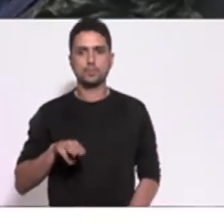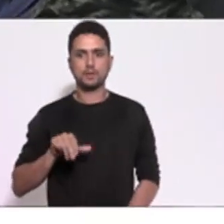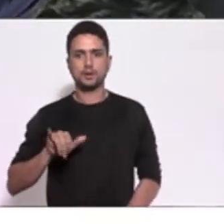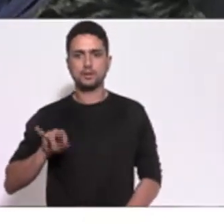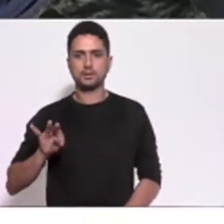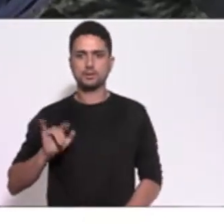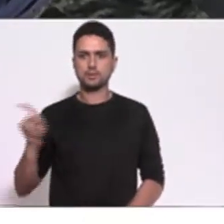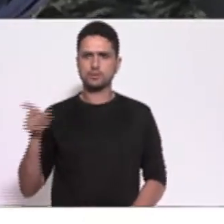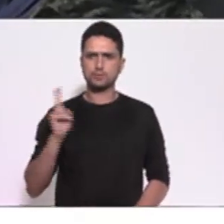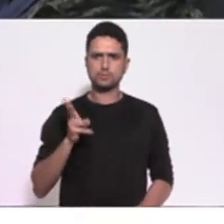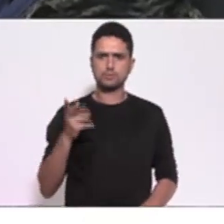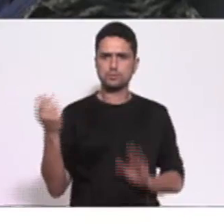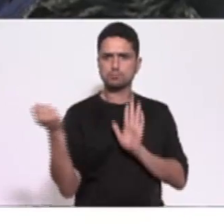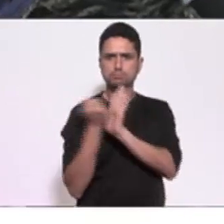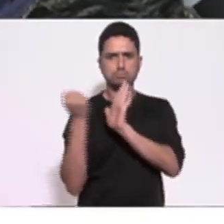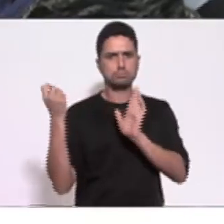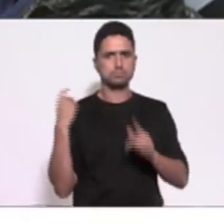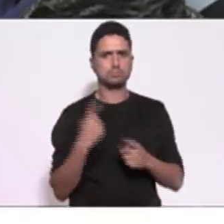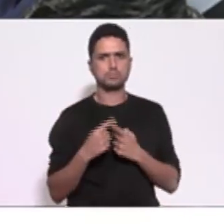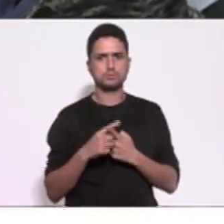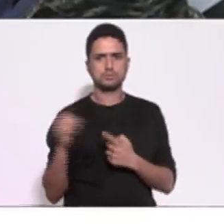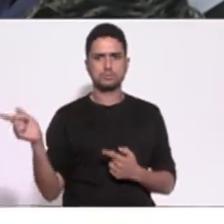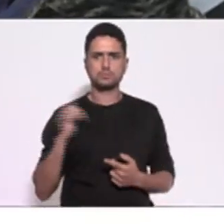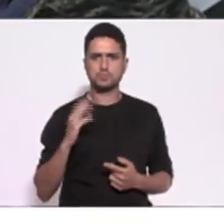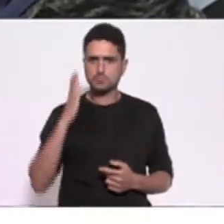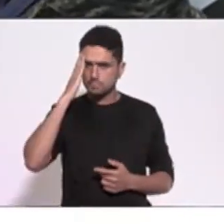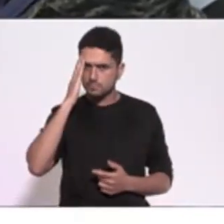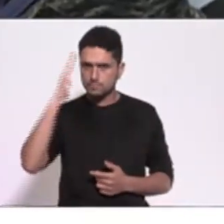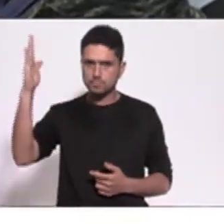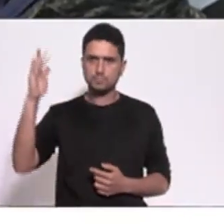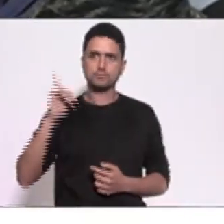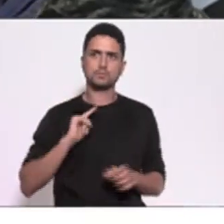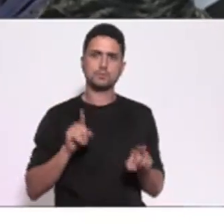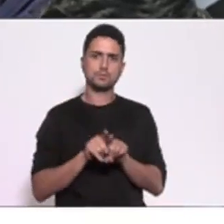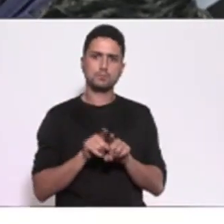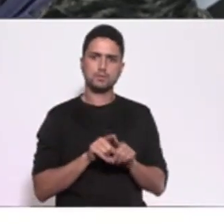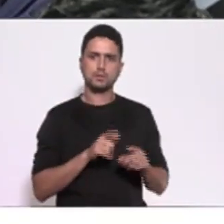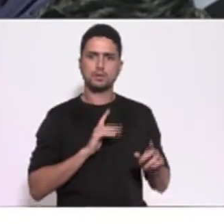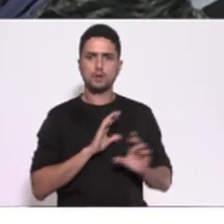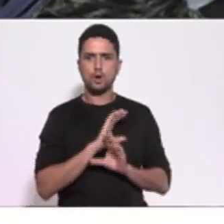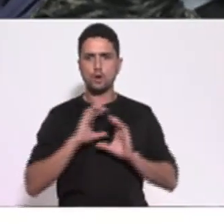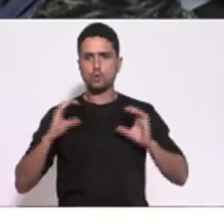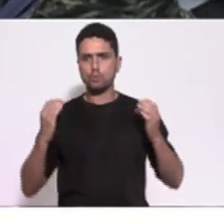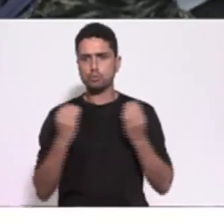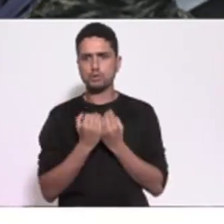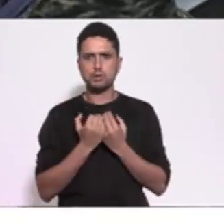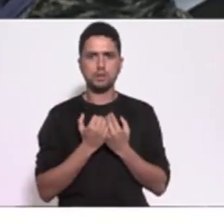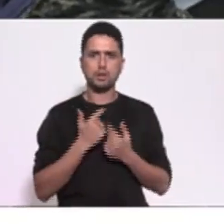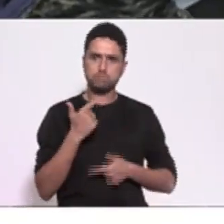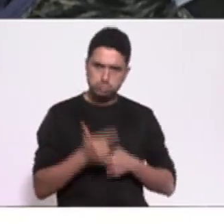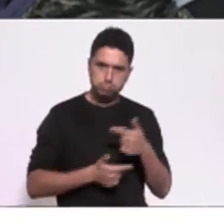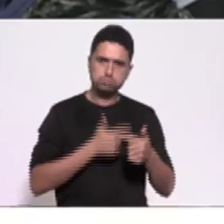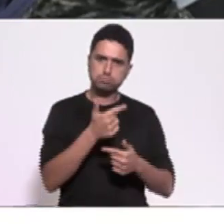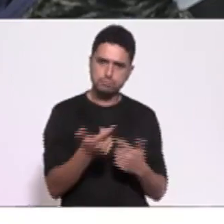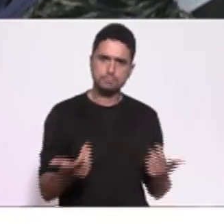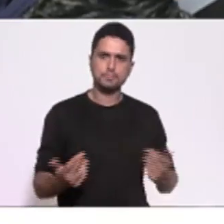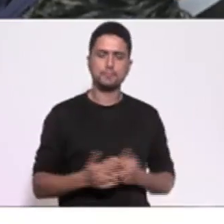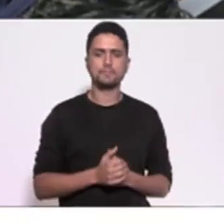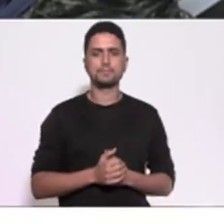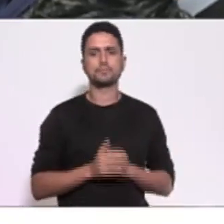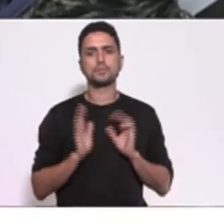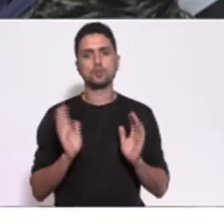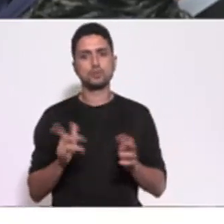o pulmão de respiração do Maitá e de frequência de toda a comunidade. Então, já